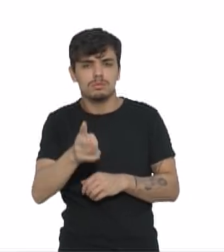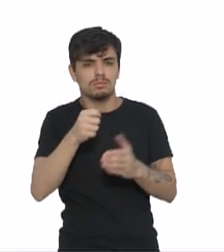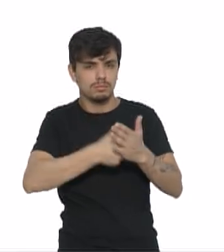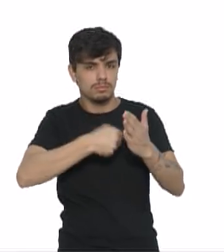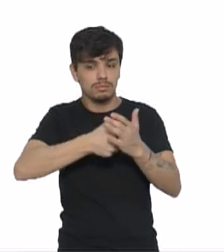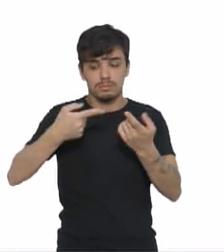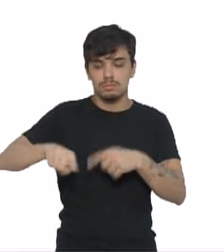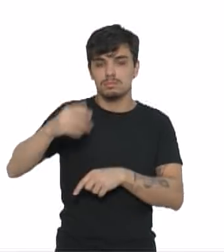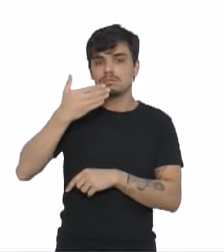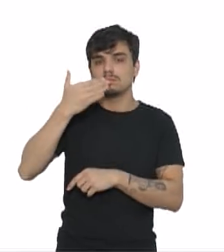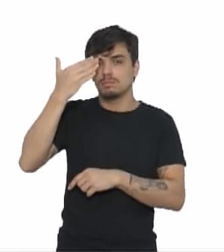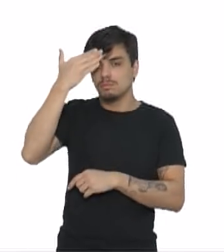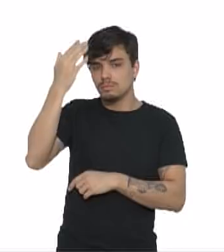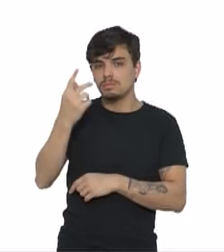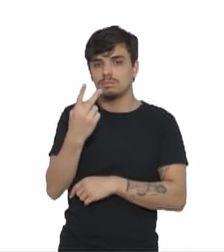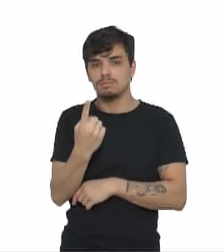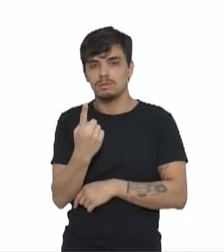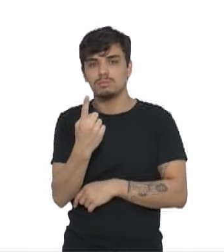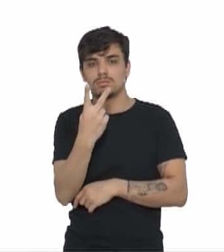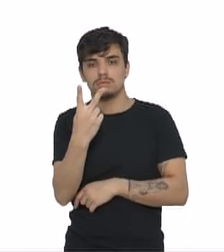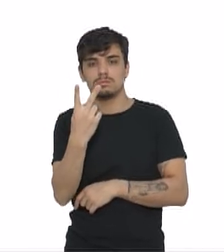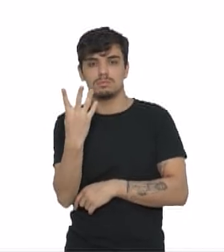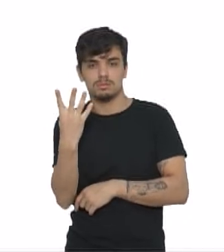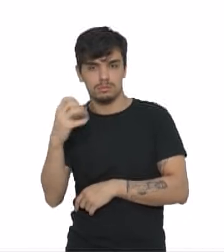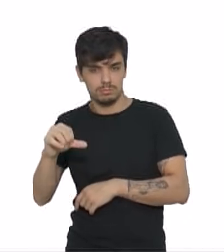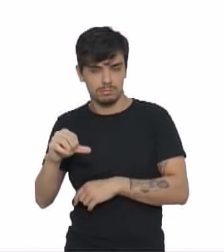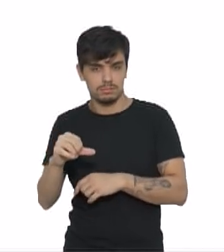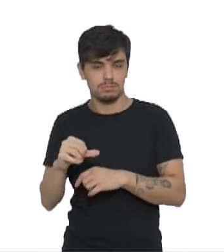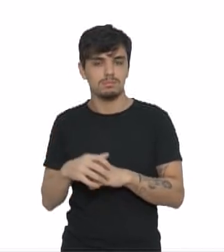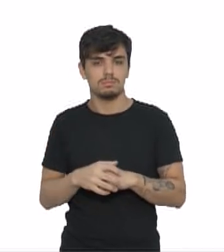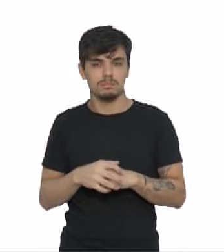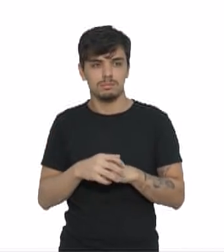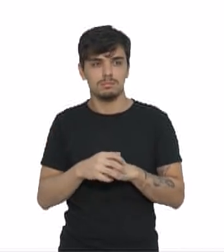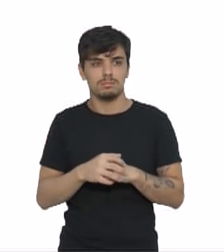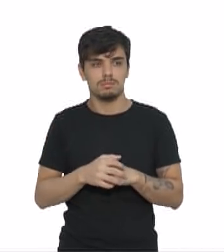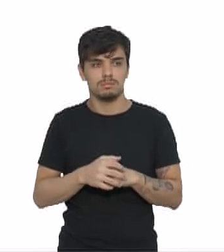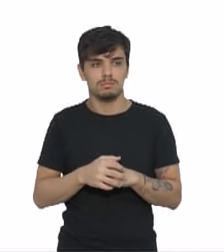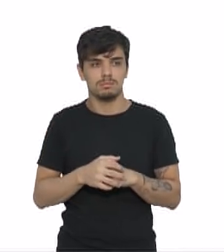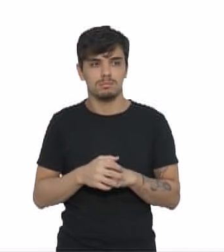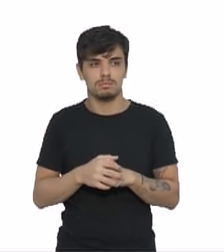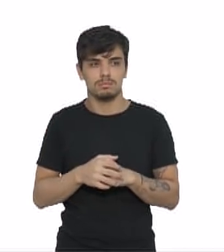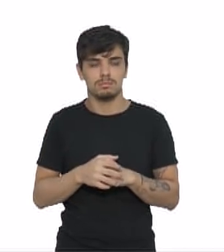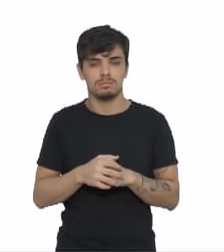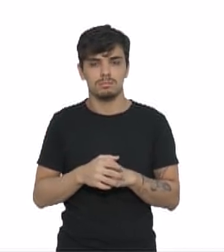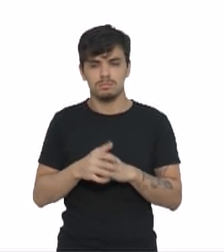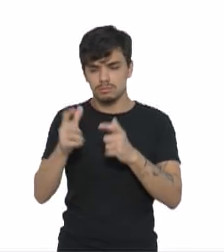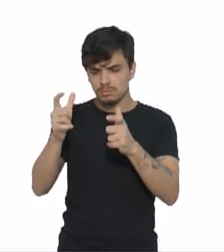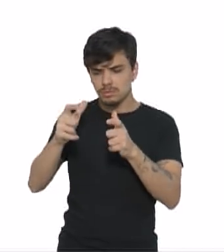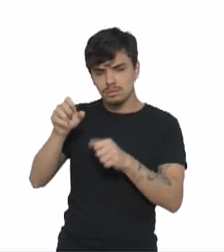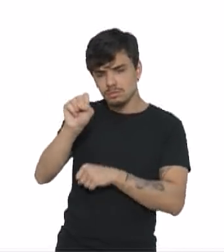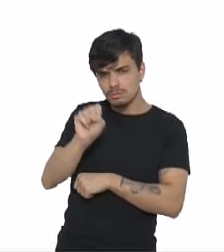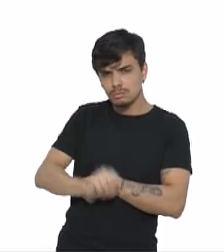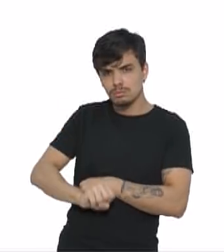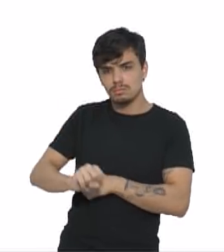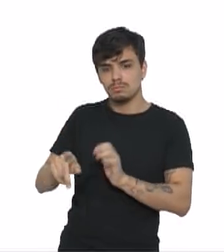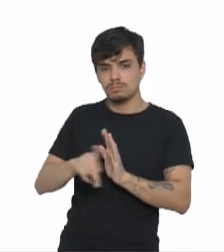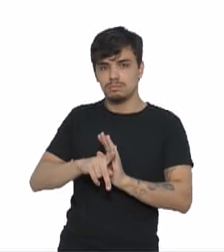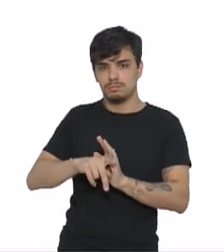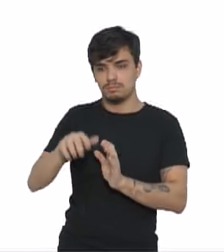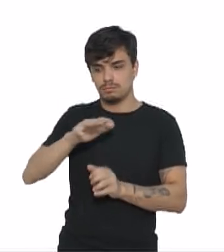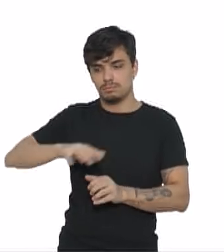Em 1249, incorporaram as terras do Algarve, na região sul do Reino de